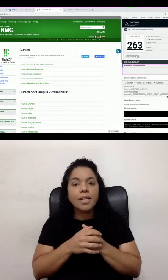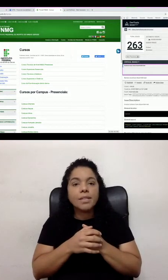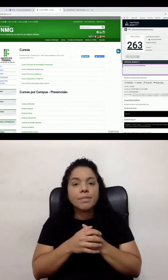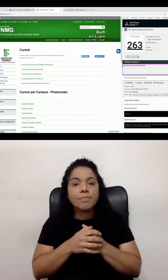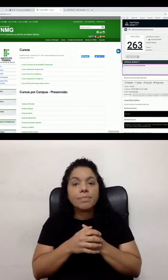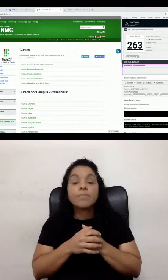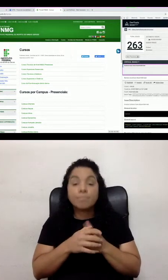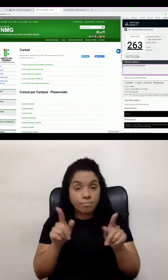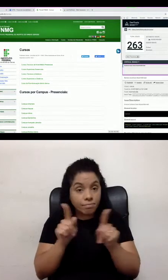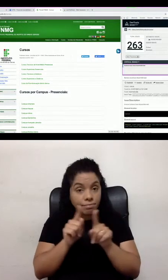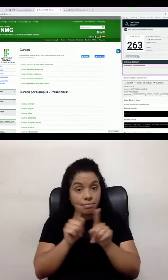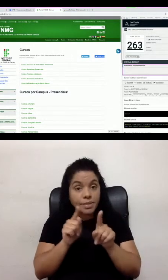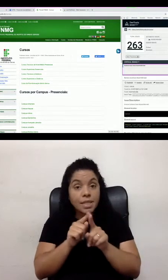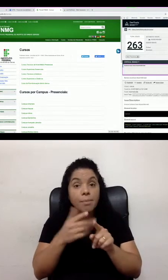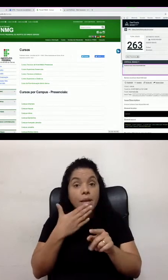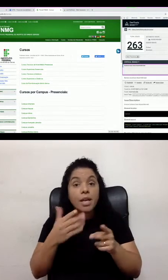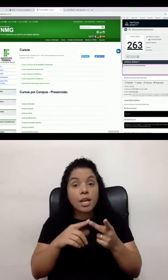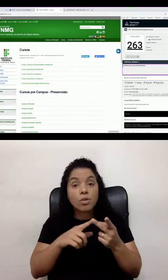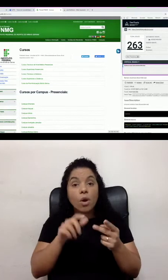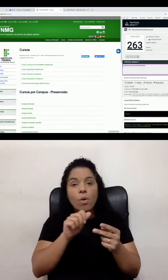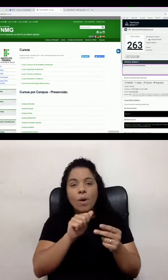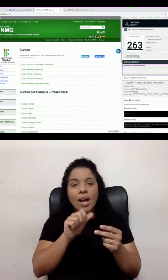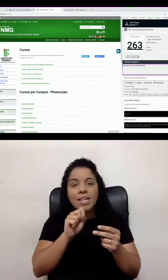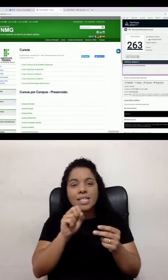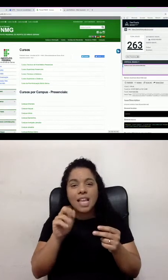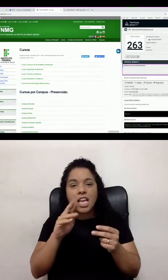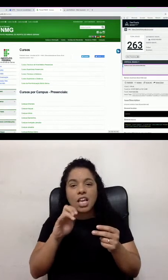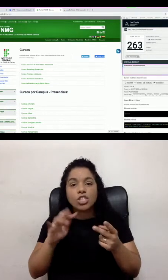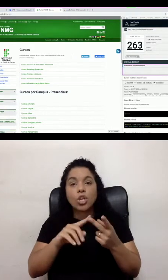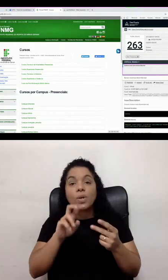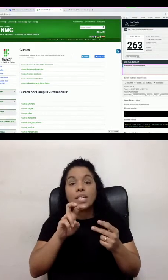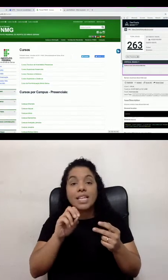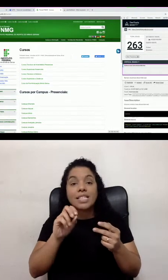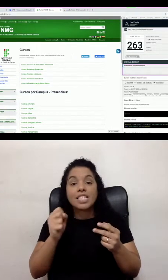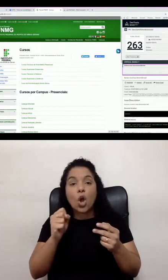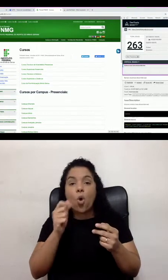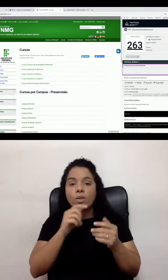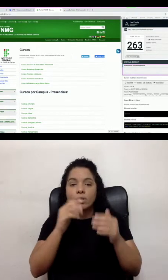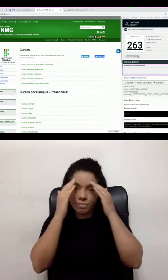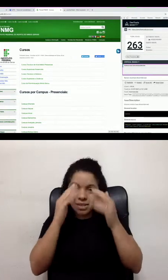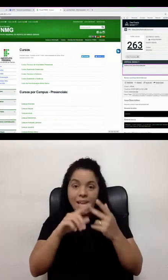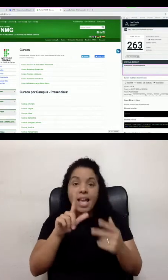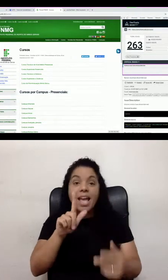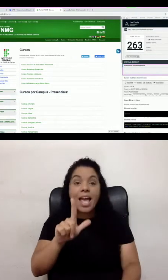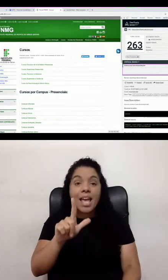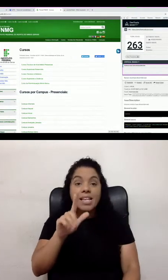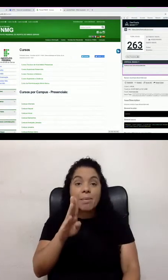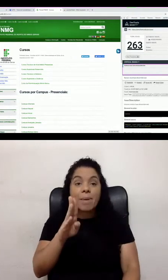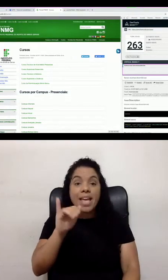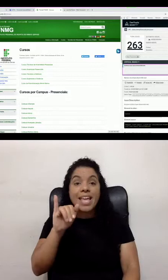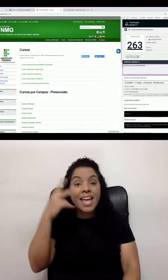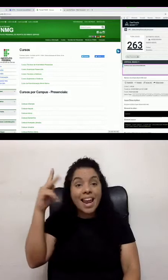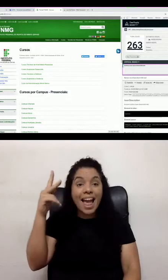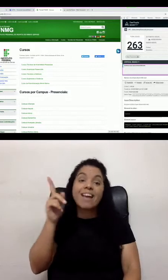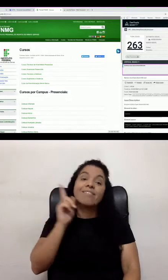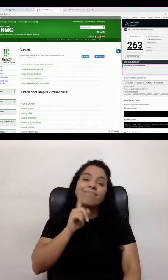Ele também fala qual a section 508 que você está infringindo. Isso aqui é a nossa LBI lá dos Estados Unidos, tá?